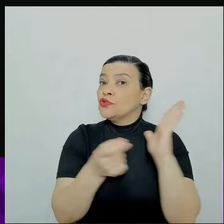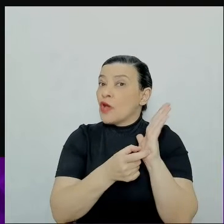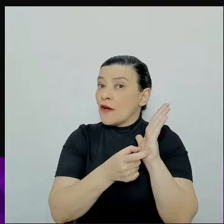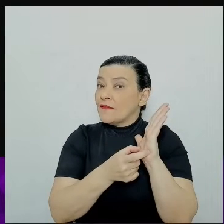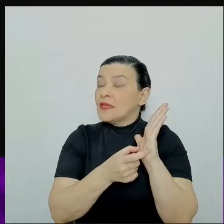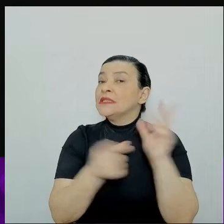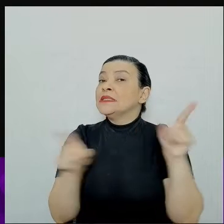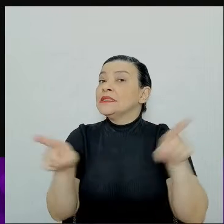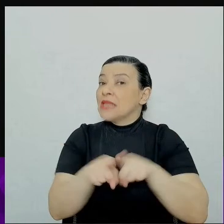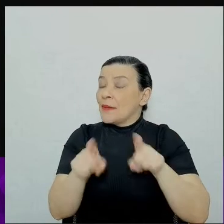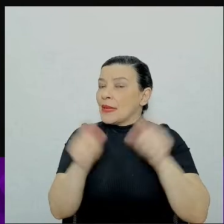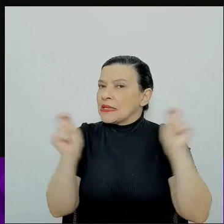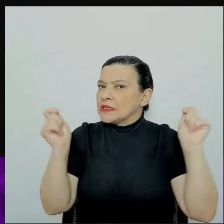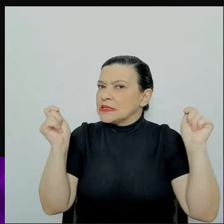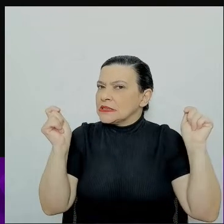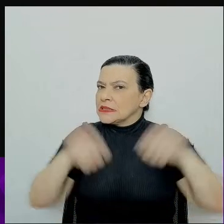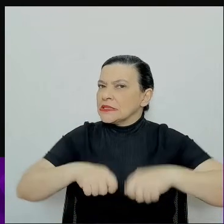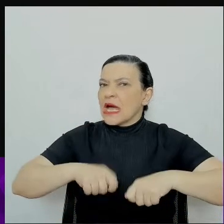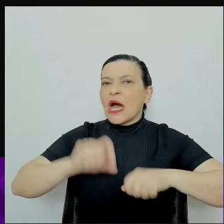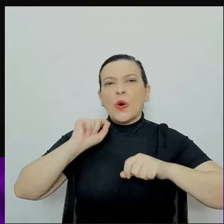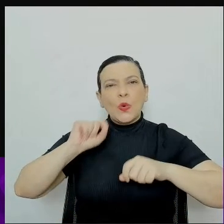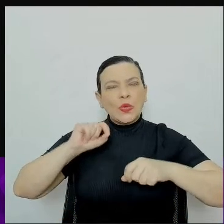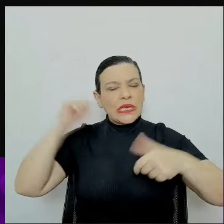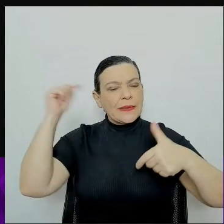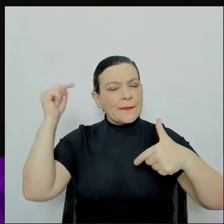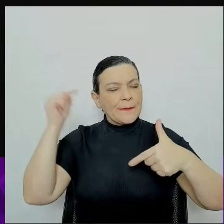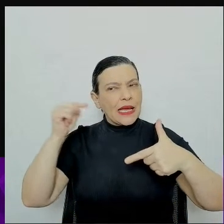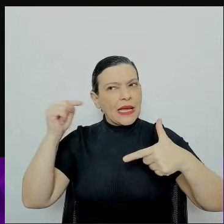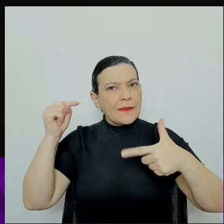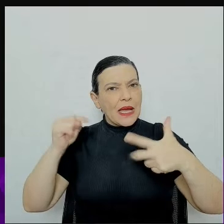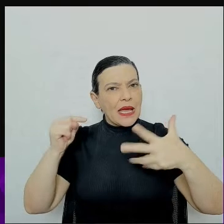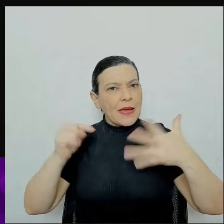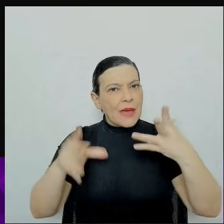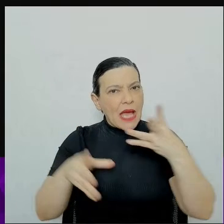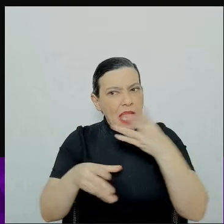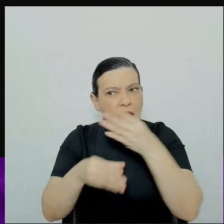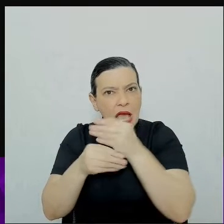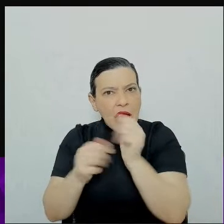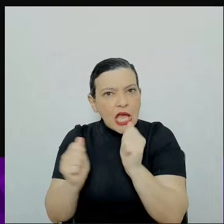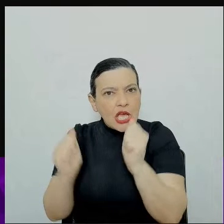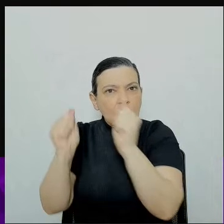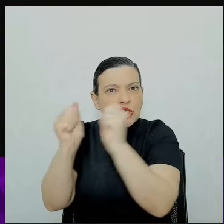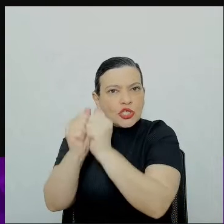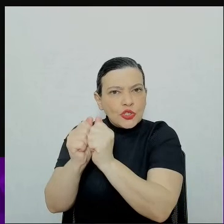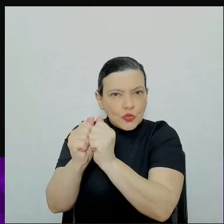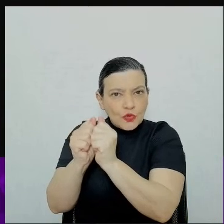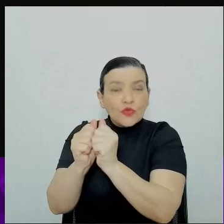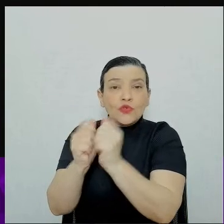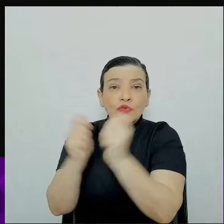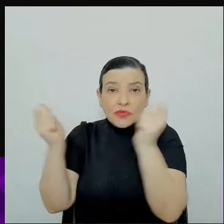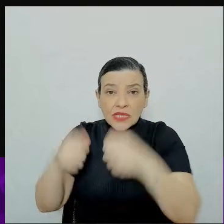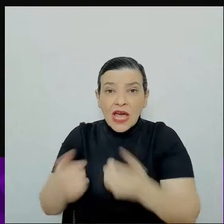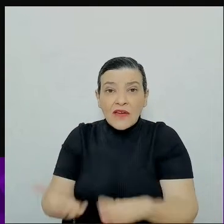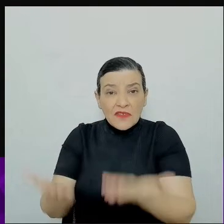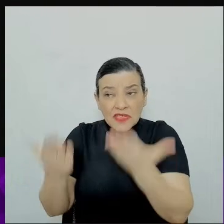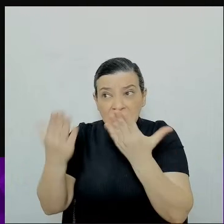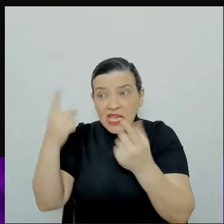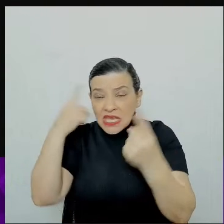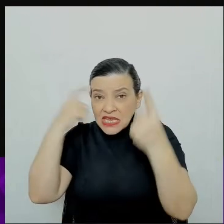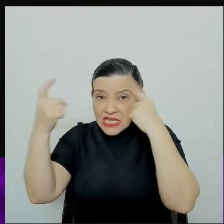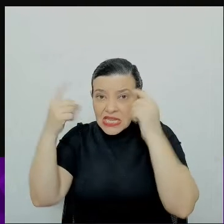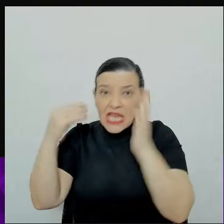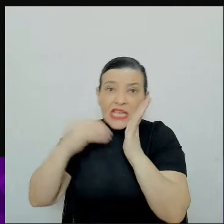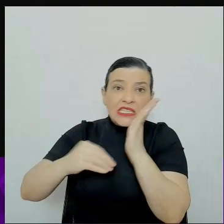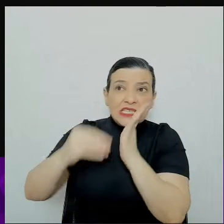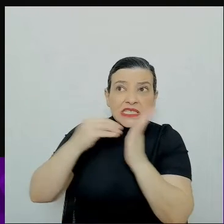entregar para a gente muitas nuances que eu consigo criar, inclusive, junto a eles. É sobre design, é sobre